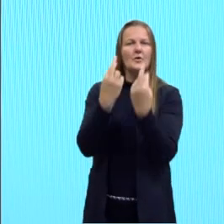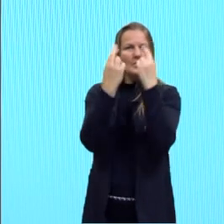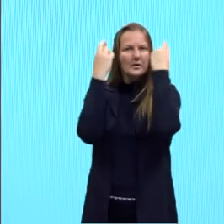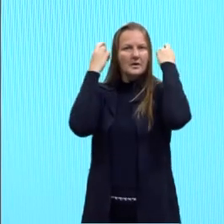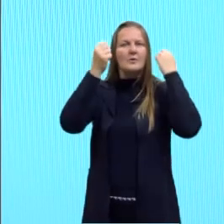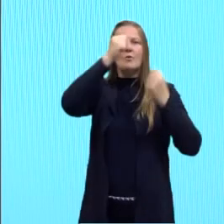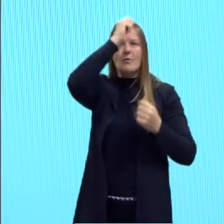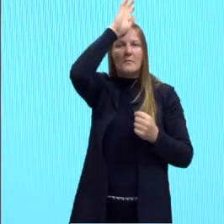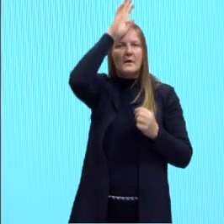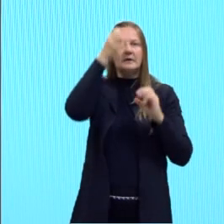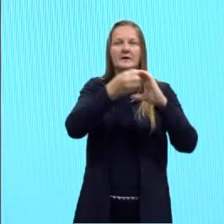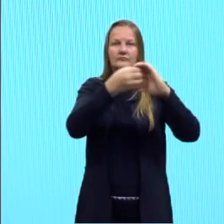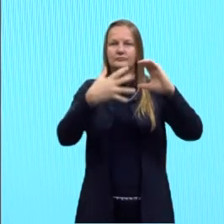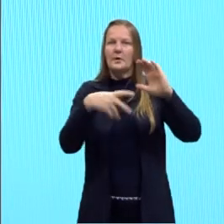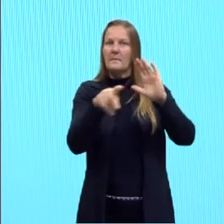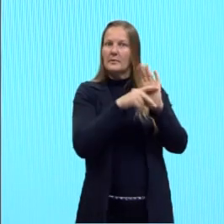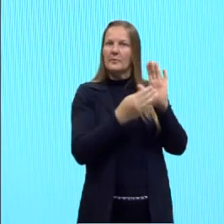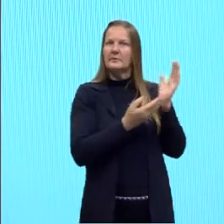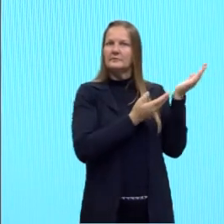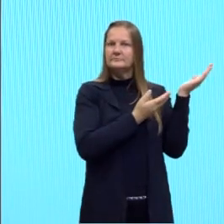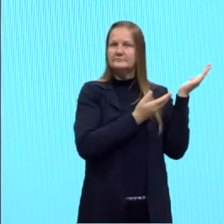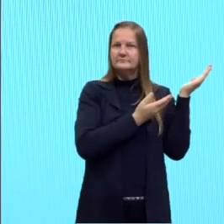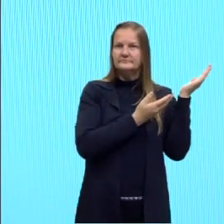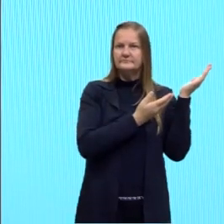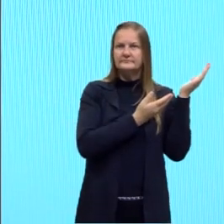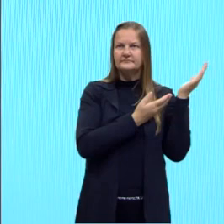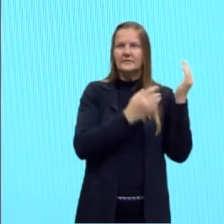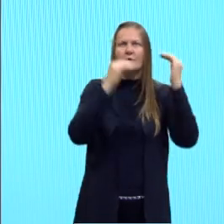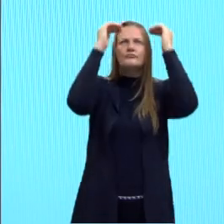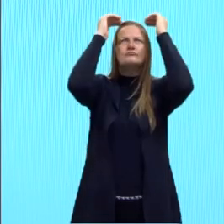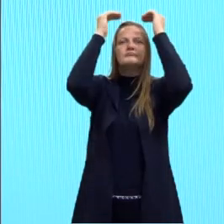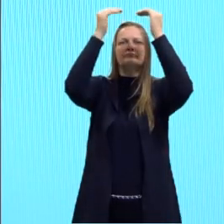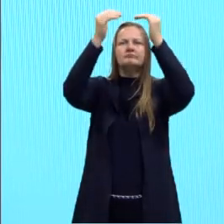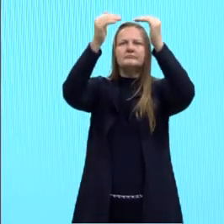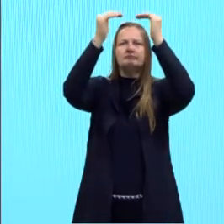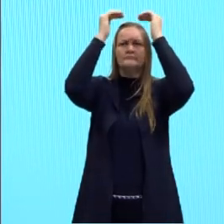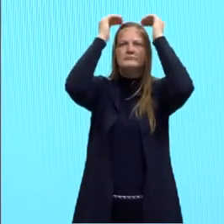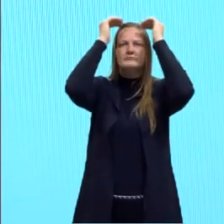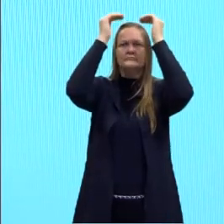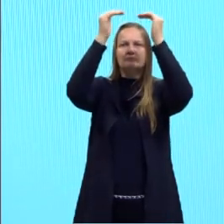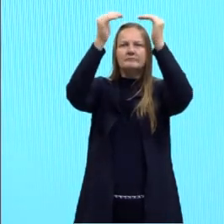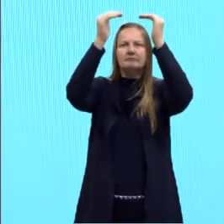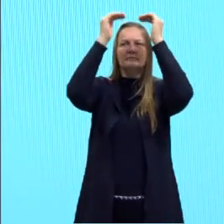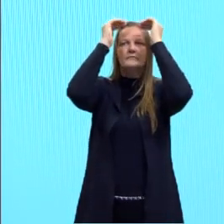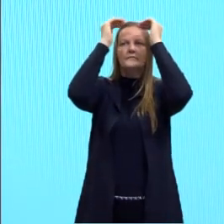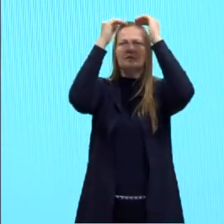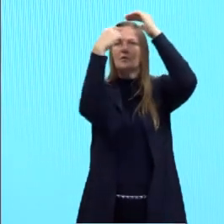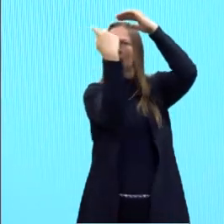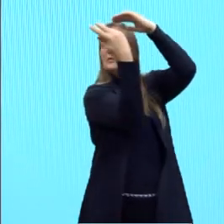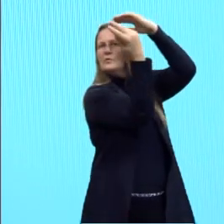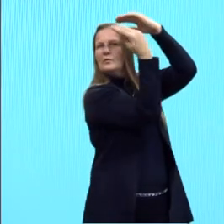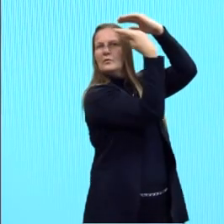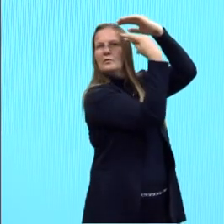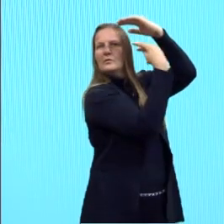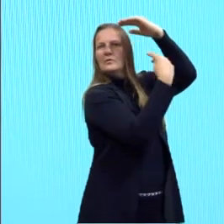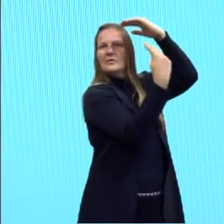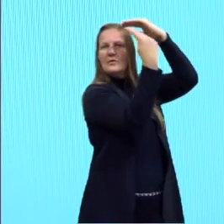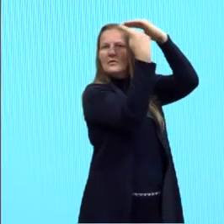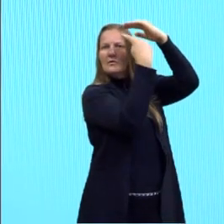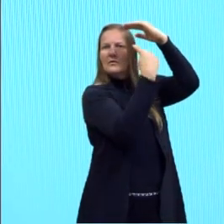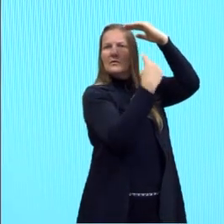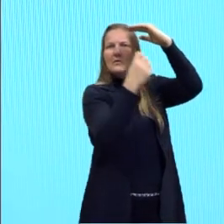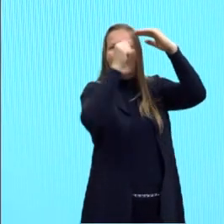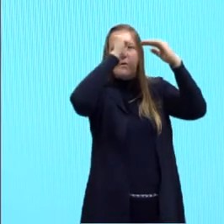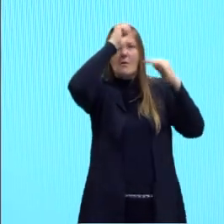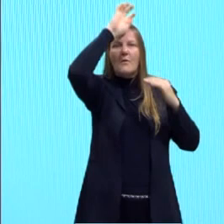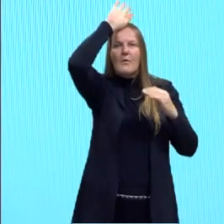grego-romana né a gente percebe ali o teto né com a característica de marcada lá de Roma a gente